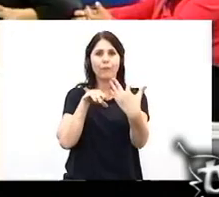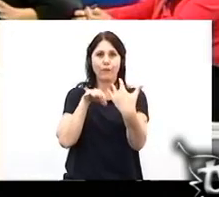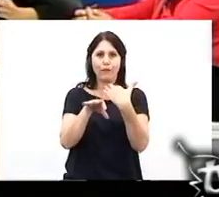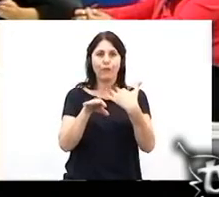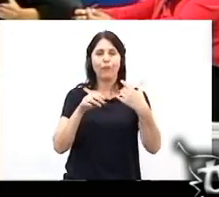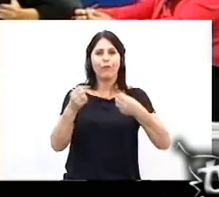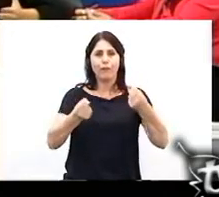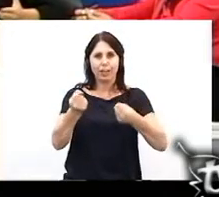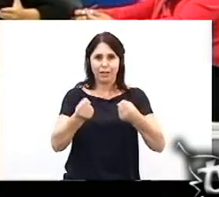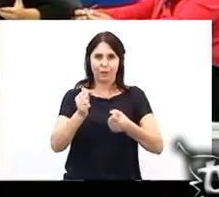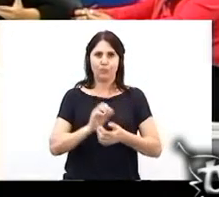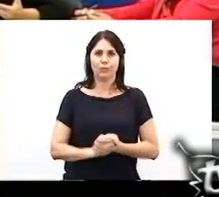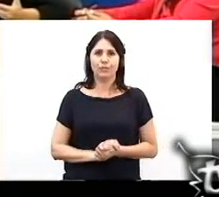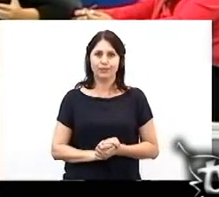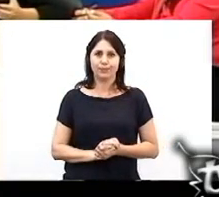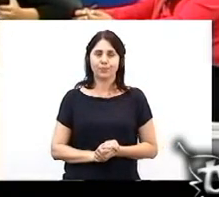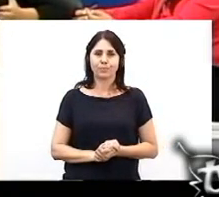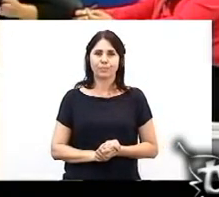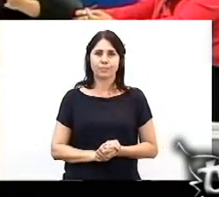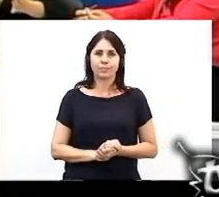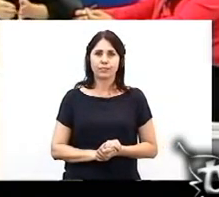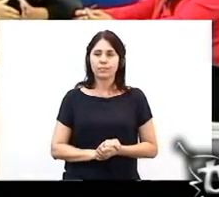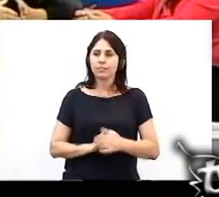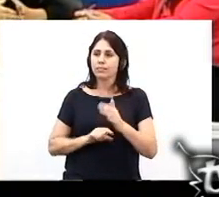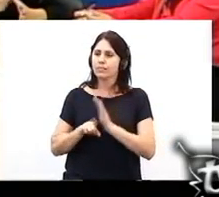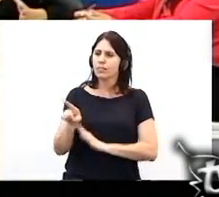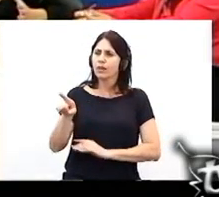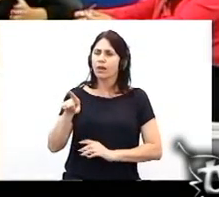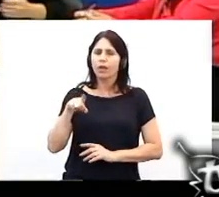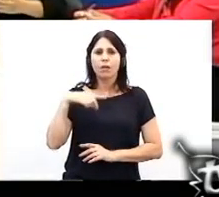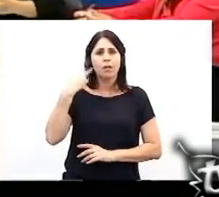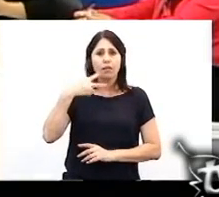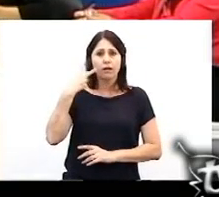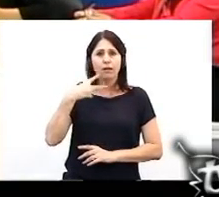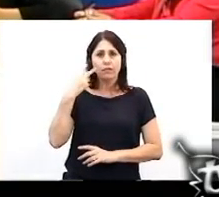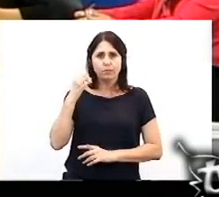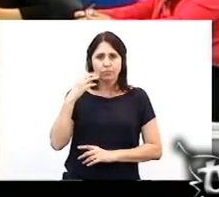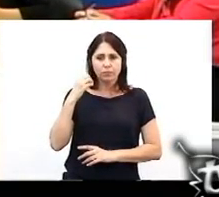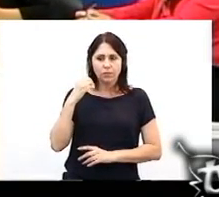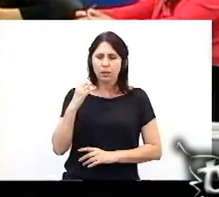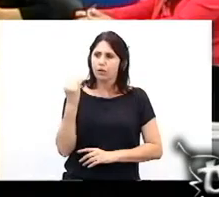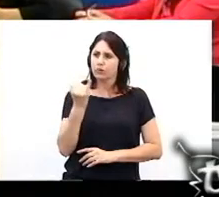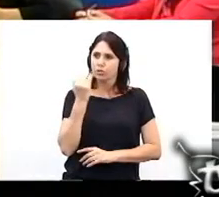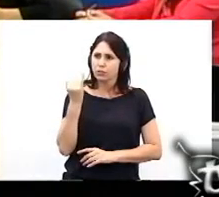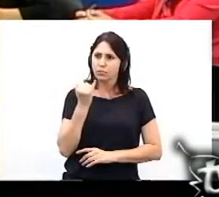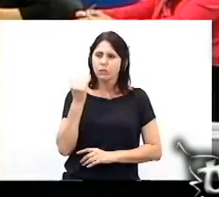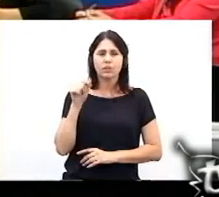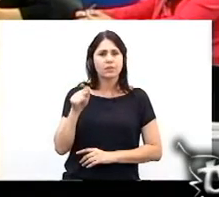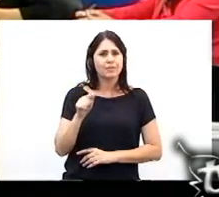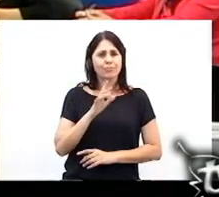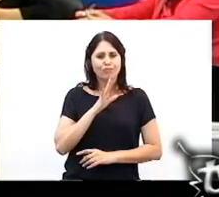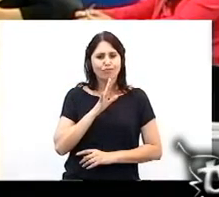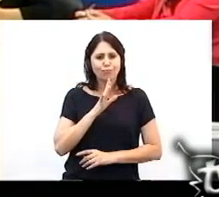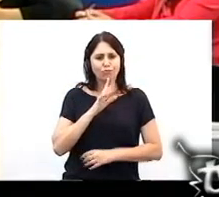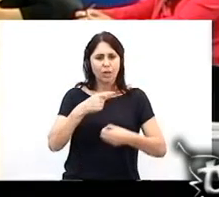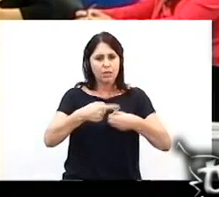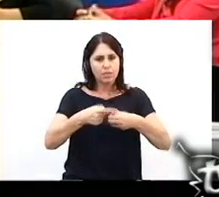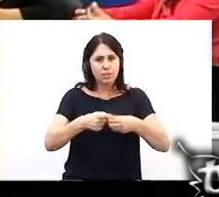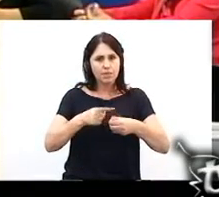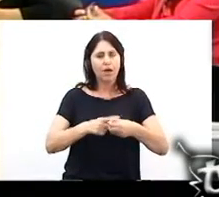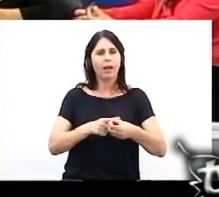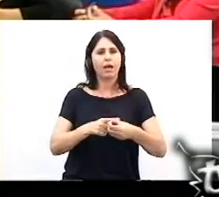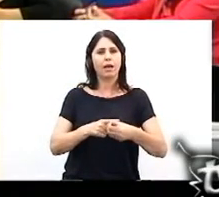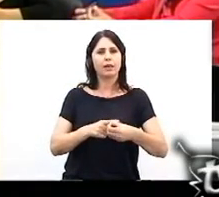queremos reduzir e nós queremos que a cidade seja aí para as pessoas também e não só para os veículos, como às vezes a gente vê